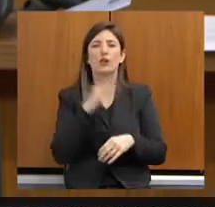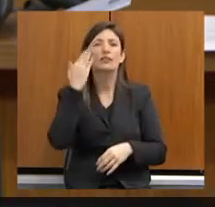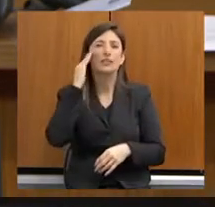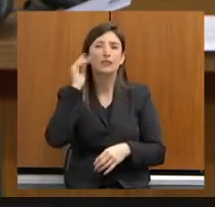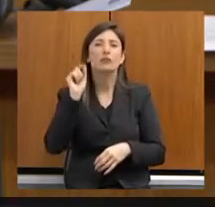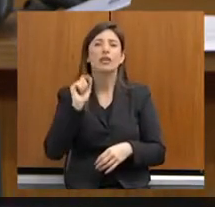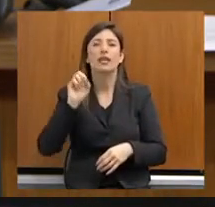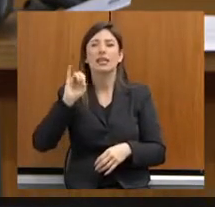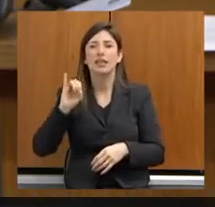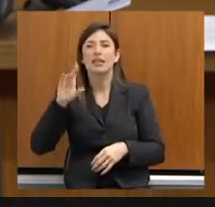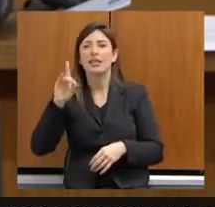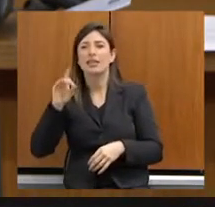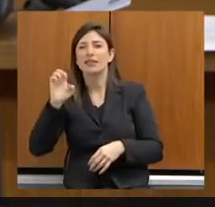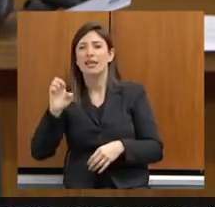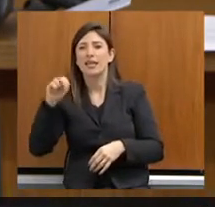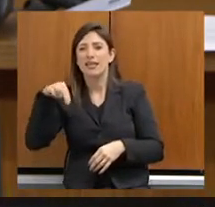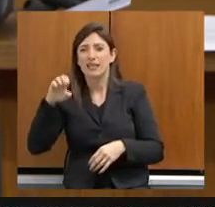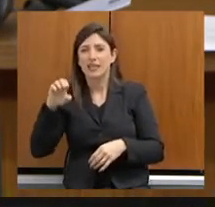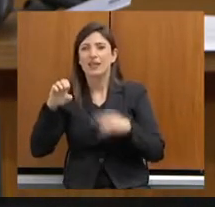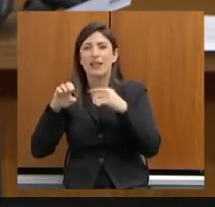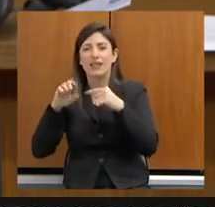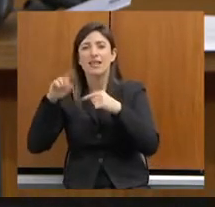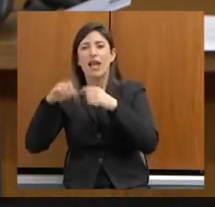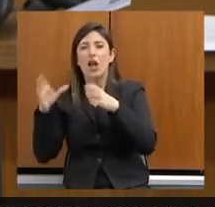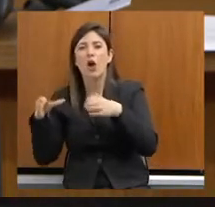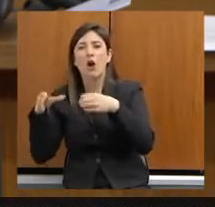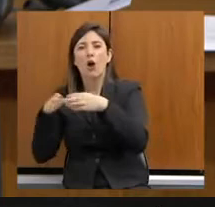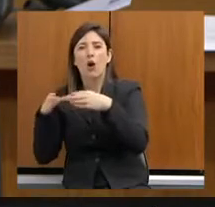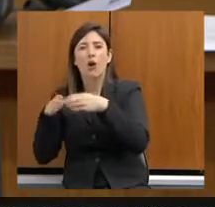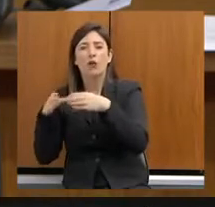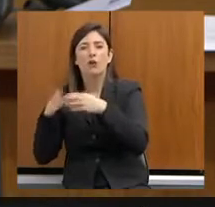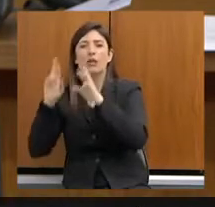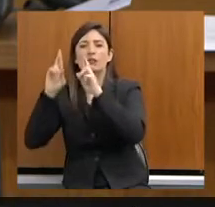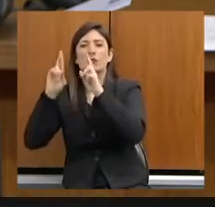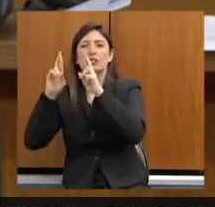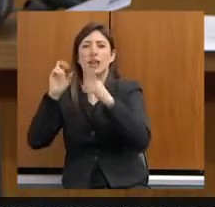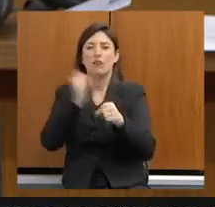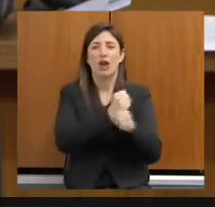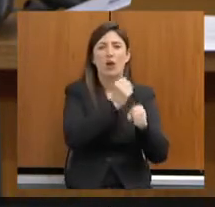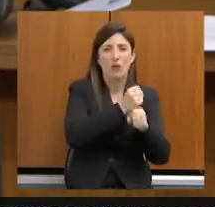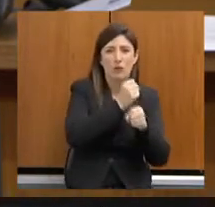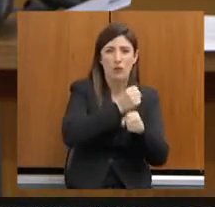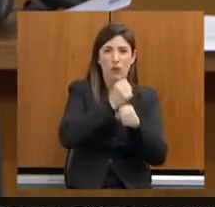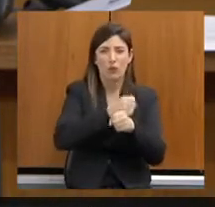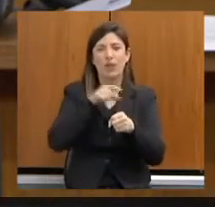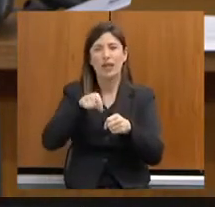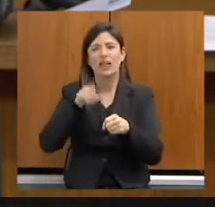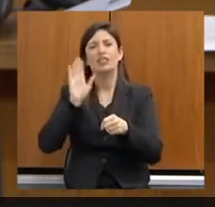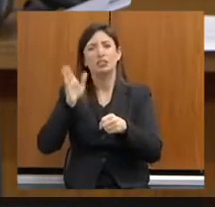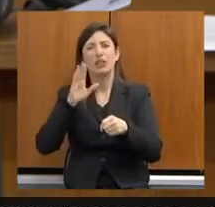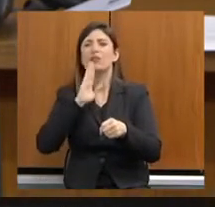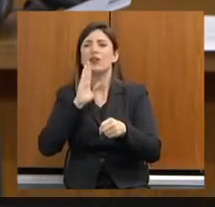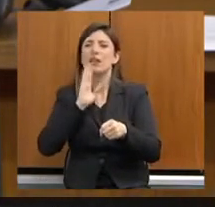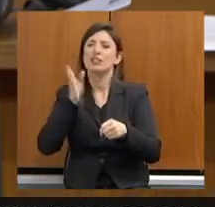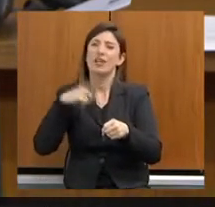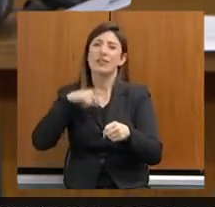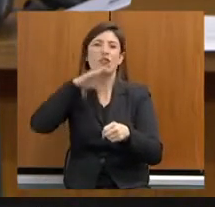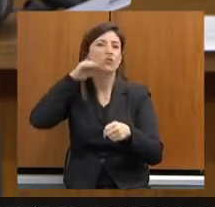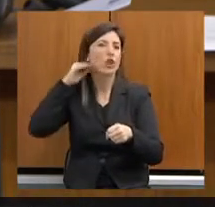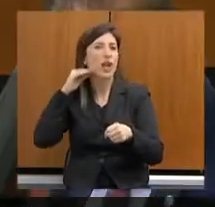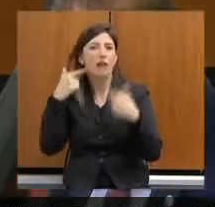que para o idene que é um órgão que está lá mais próximo a obra que tem mais utilidades os funcionários na região